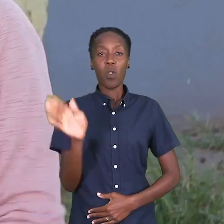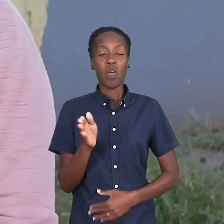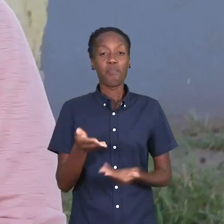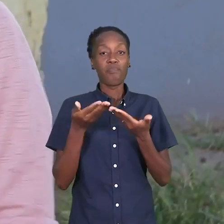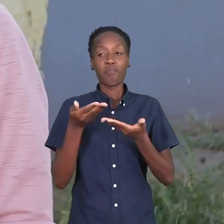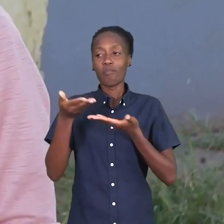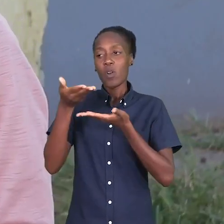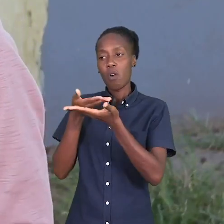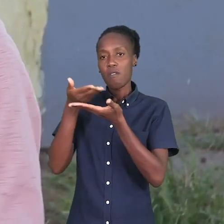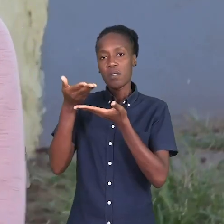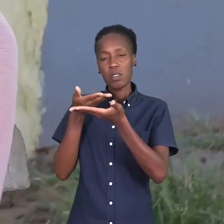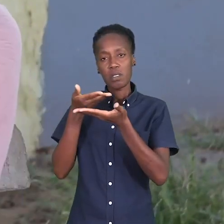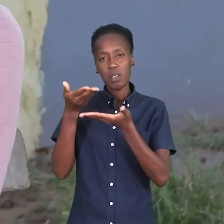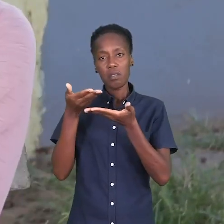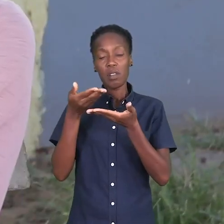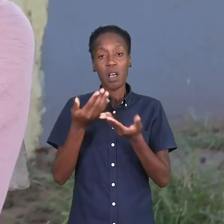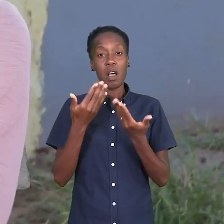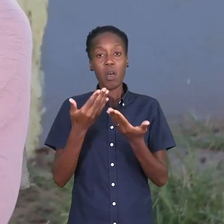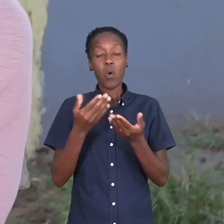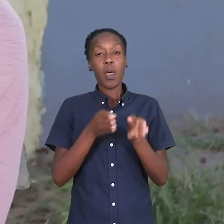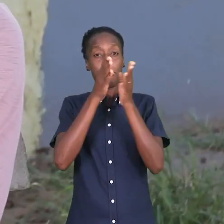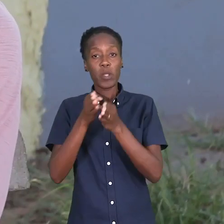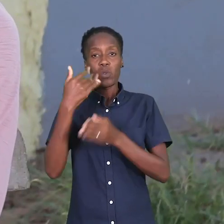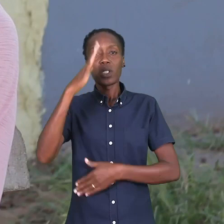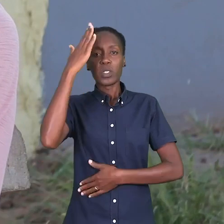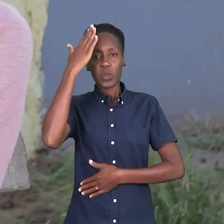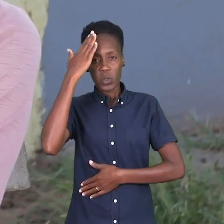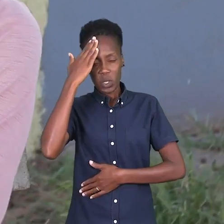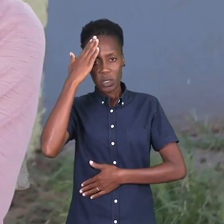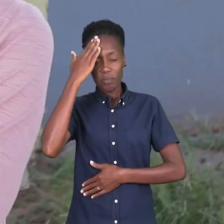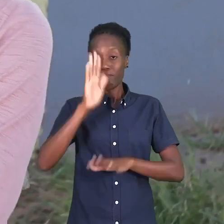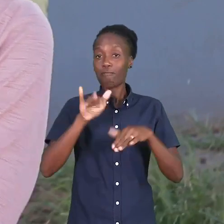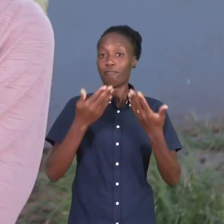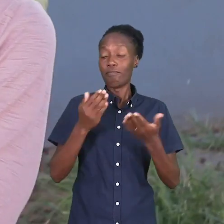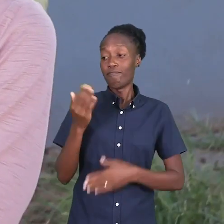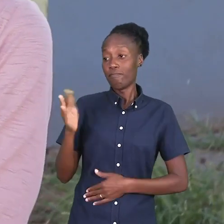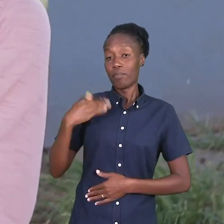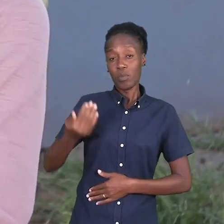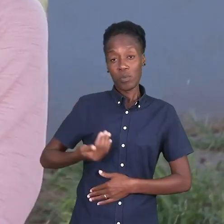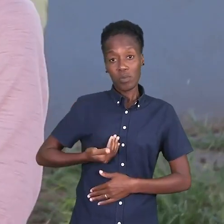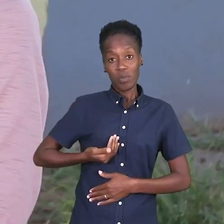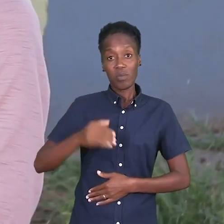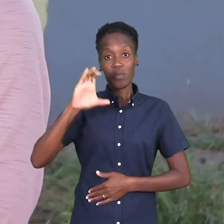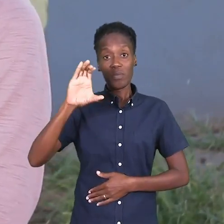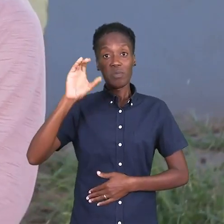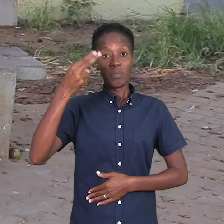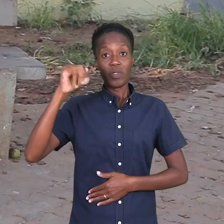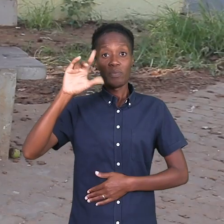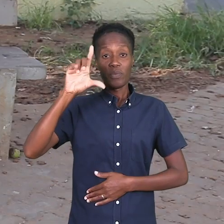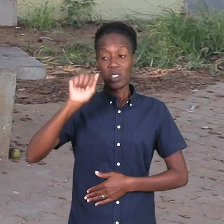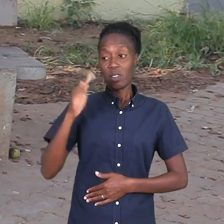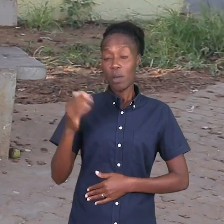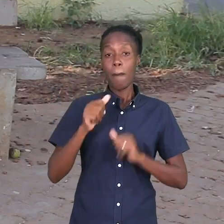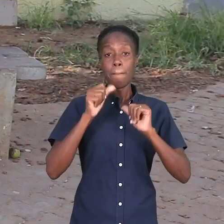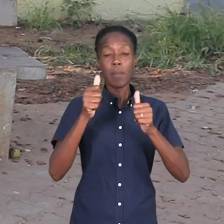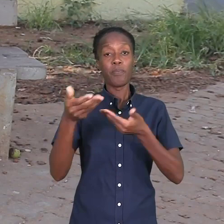Olá! No nosso espaço de conversa de hoje, trazemos um rosto conhecido por aqui. Estou a falar nada mais, nada menos que a Sheila Kumbe. Olá, Sheila, e seja